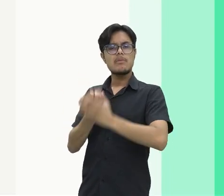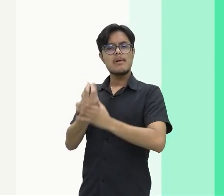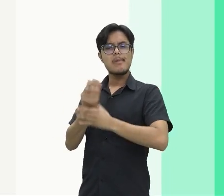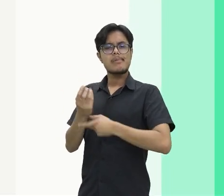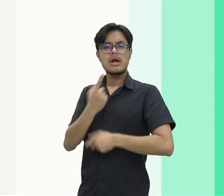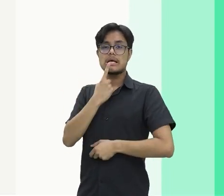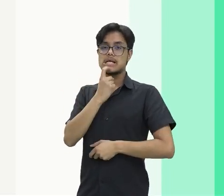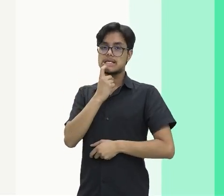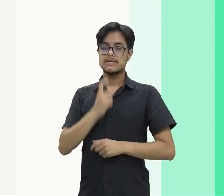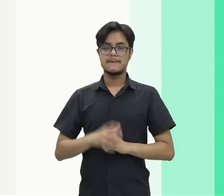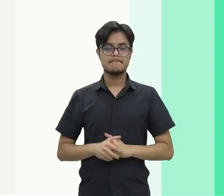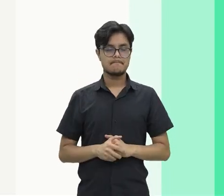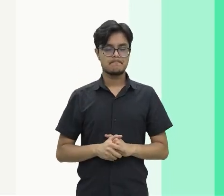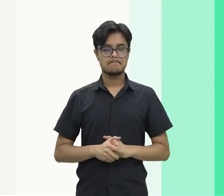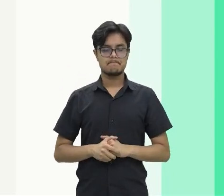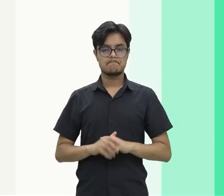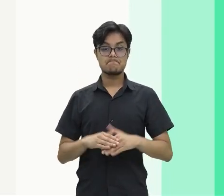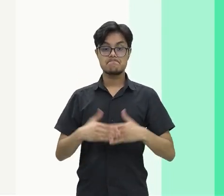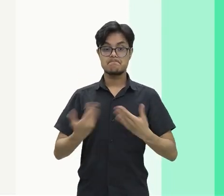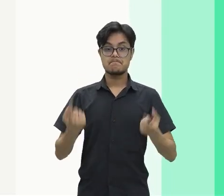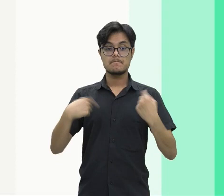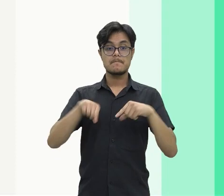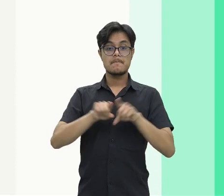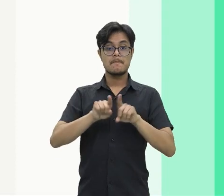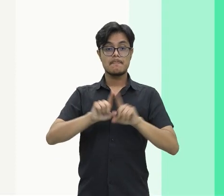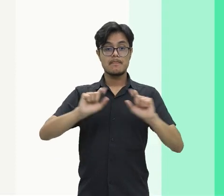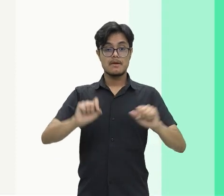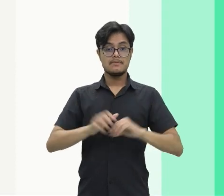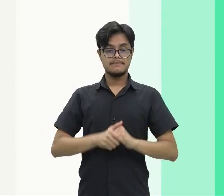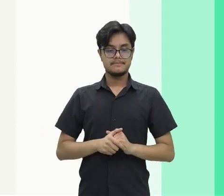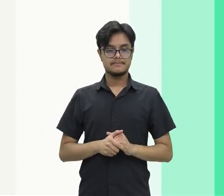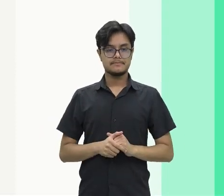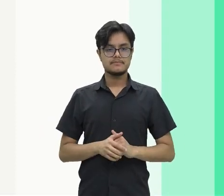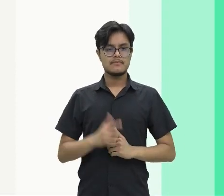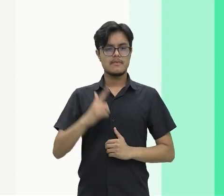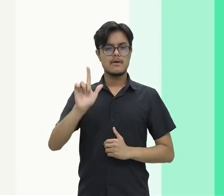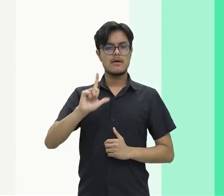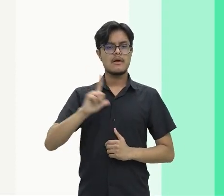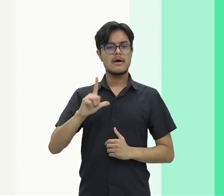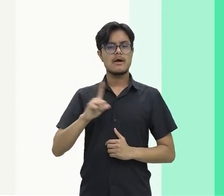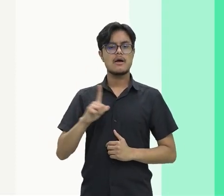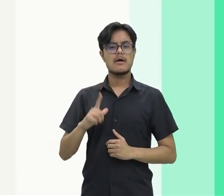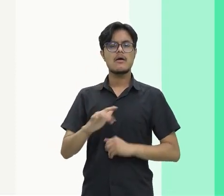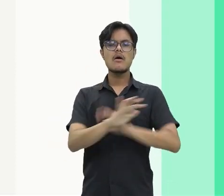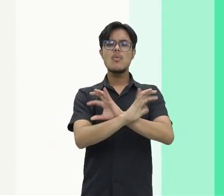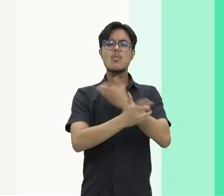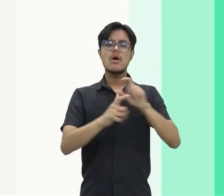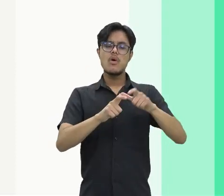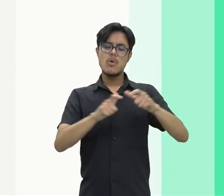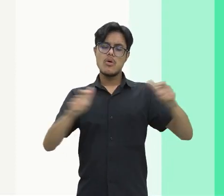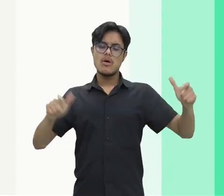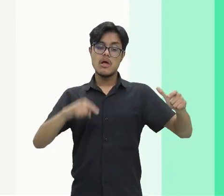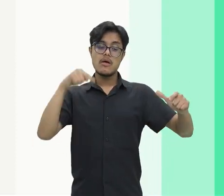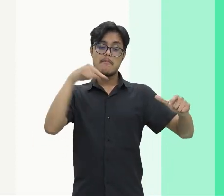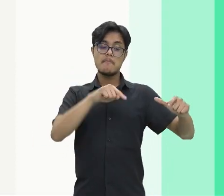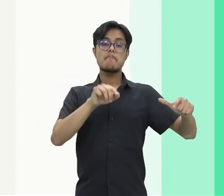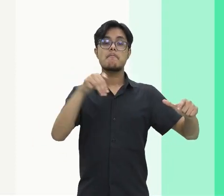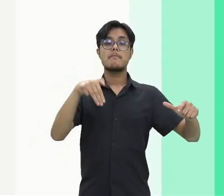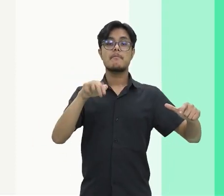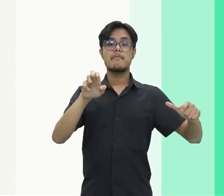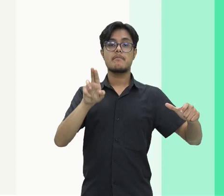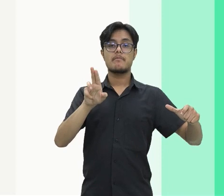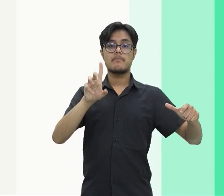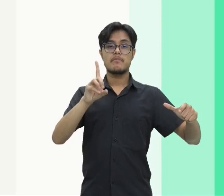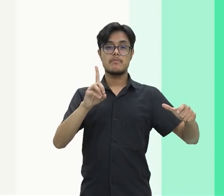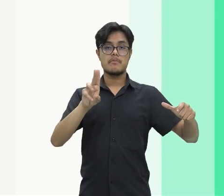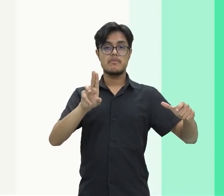sangue. Além disso, a gente vai encontrar ali, ó, a outra região, que é a cavidade medular. Dentro ali do osso, a gente vai